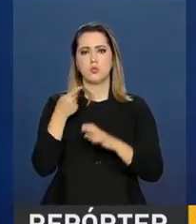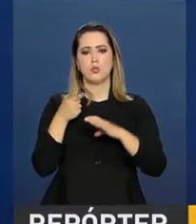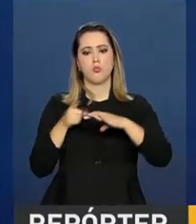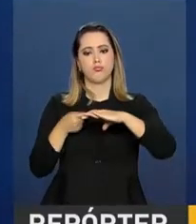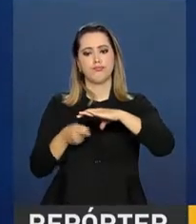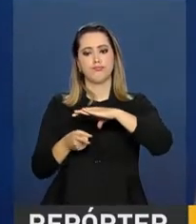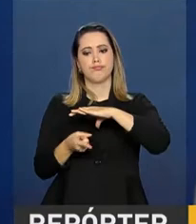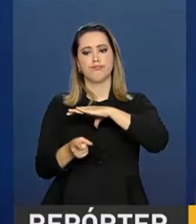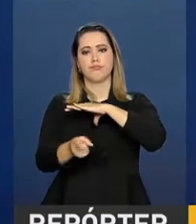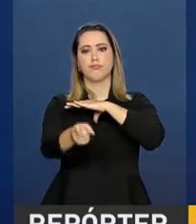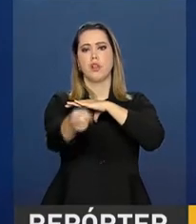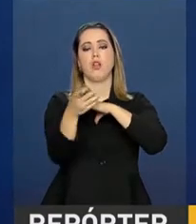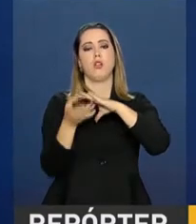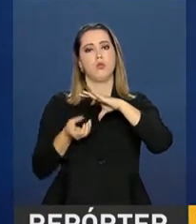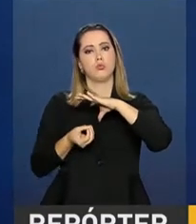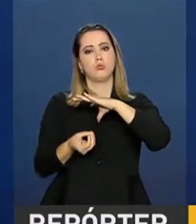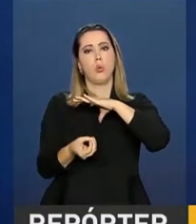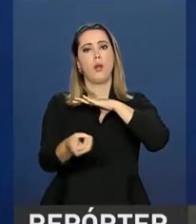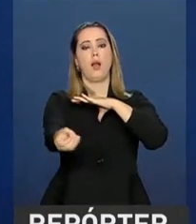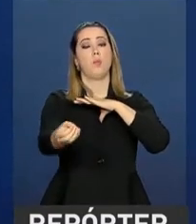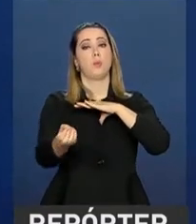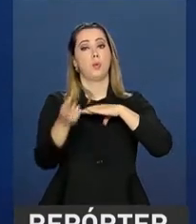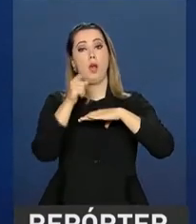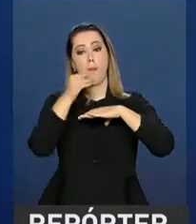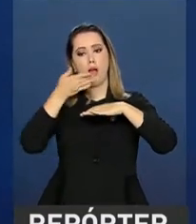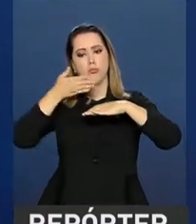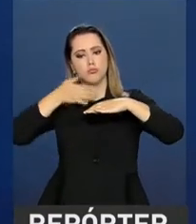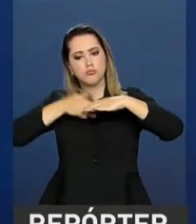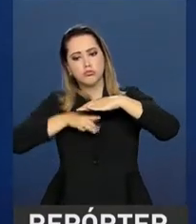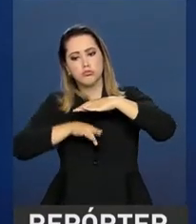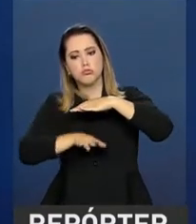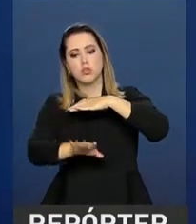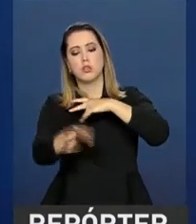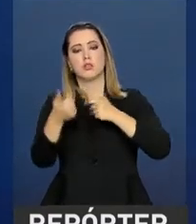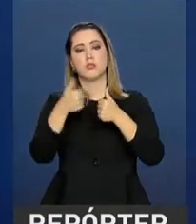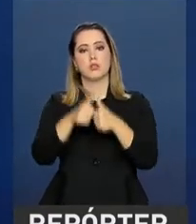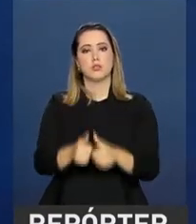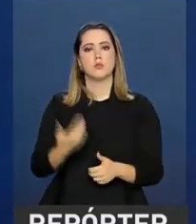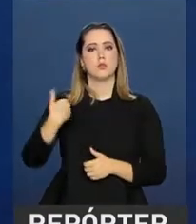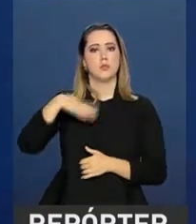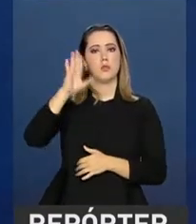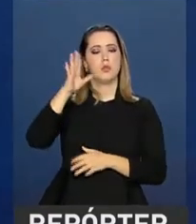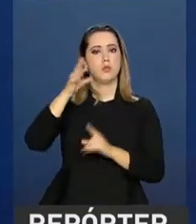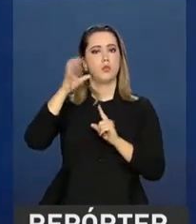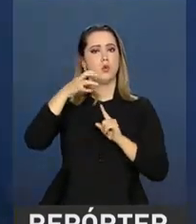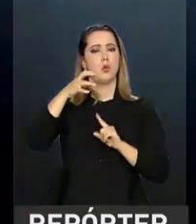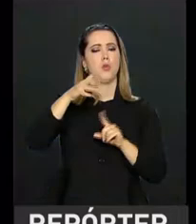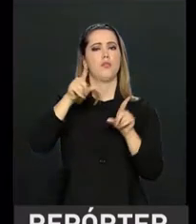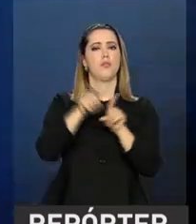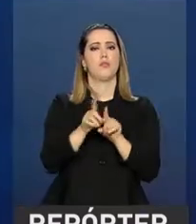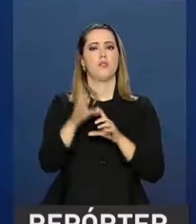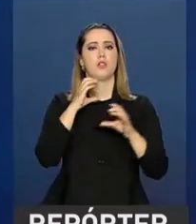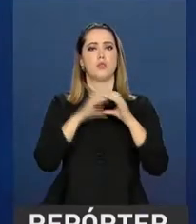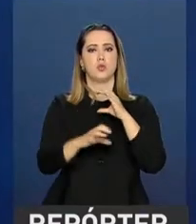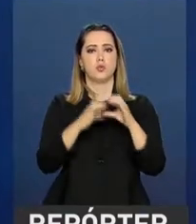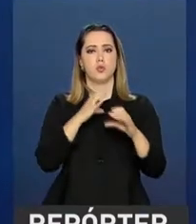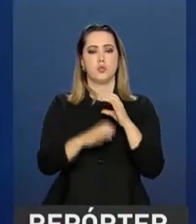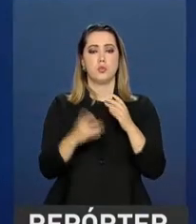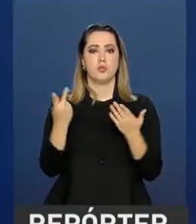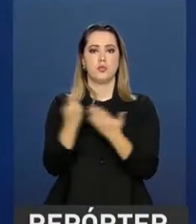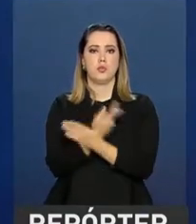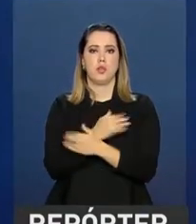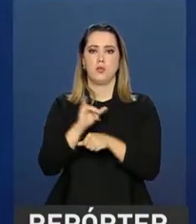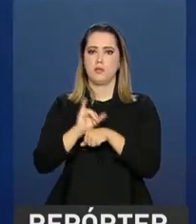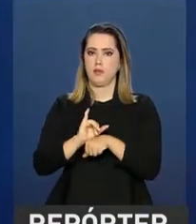potencial da transmissão de voz e de dados e nos fizemos presentes na maior feira de comunicação móvel do mundo que acontece em barcelona